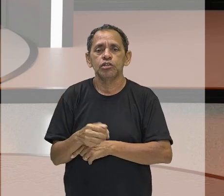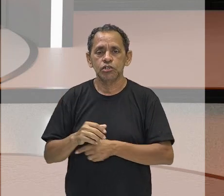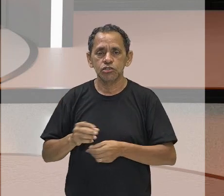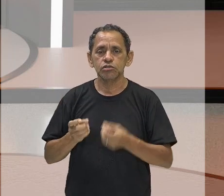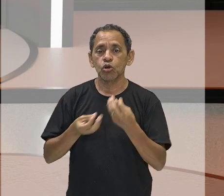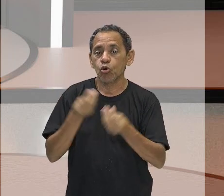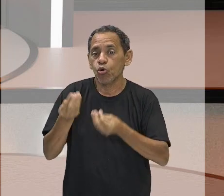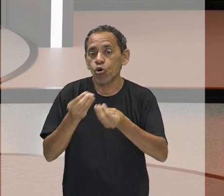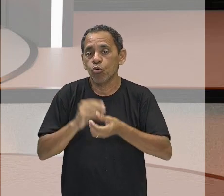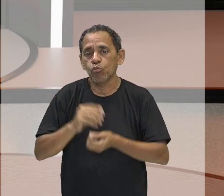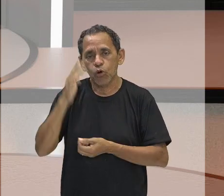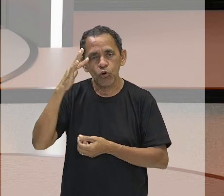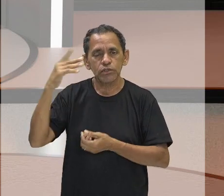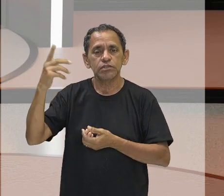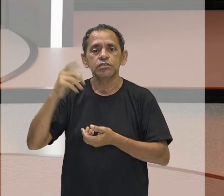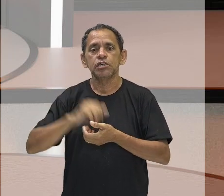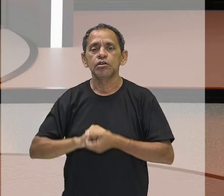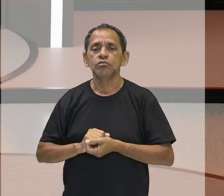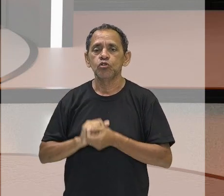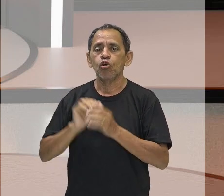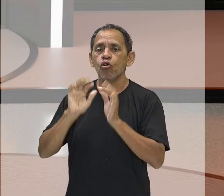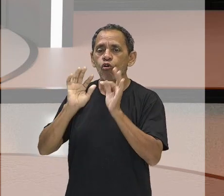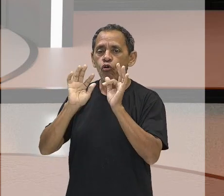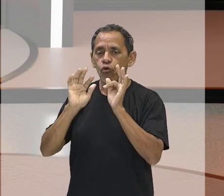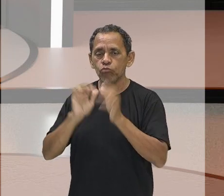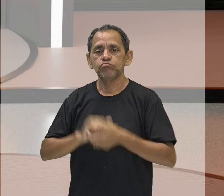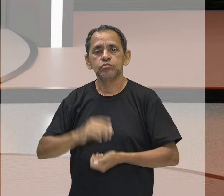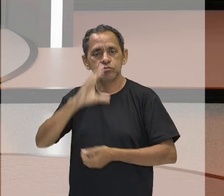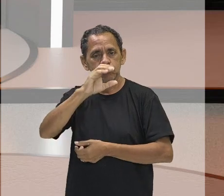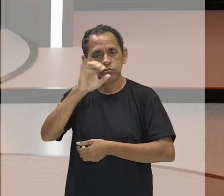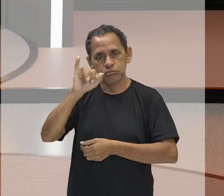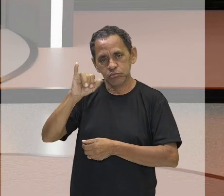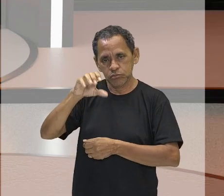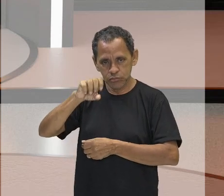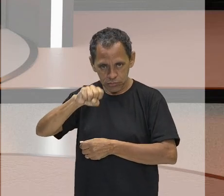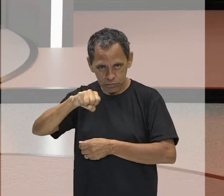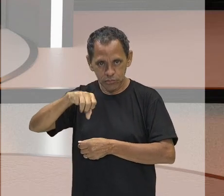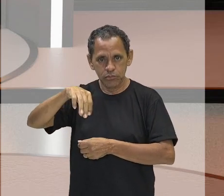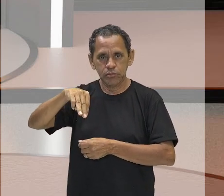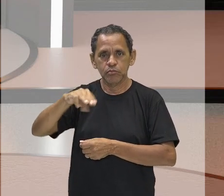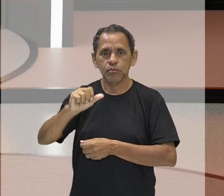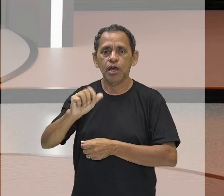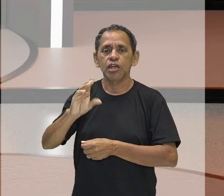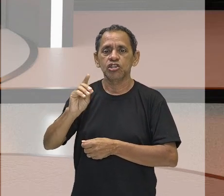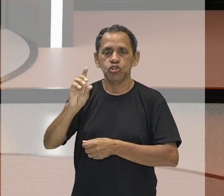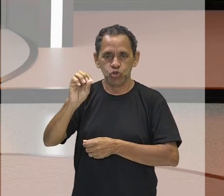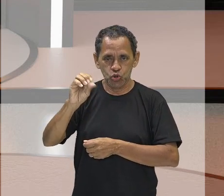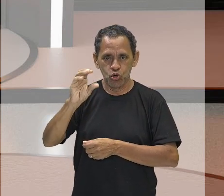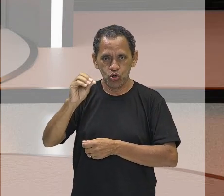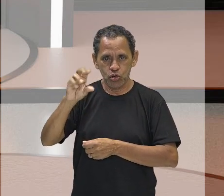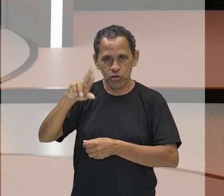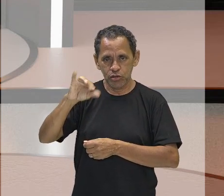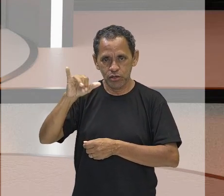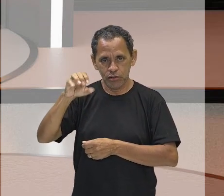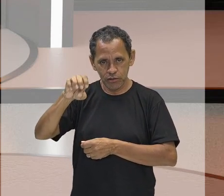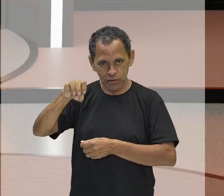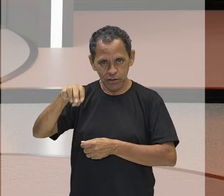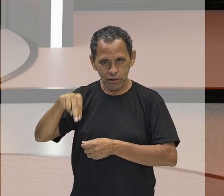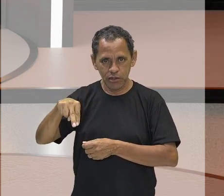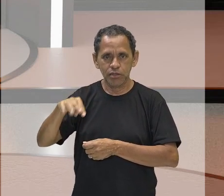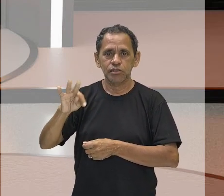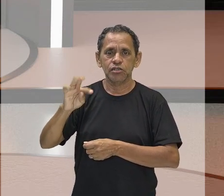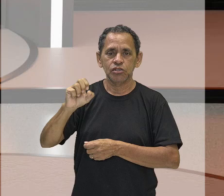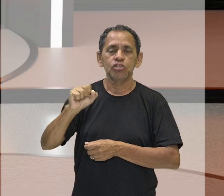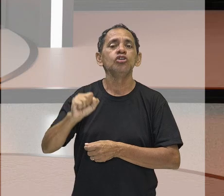para a gente entender o cisma do Oriente, tá, gente? Mais uma vez, essa questão é muito visada nos certames,